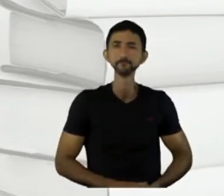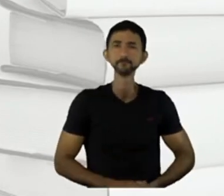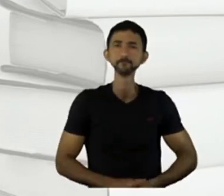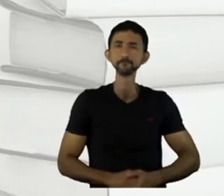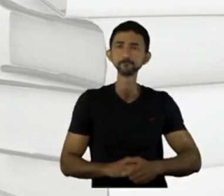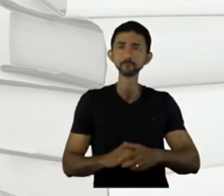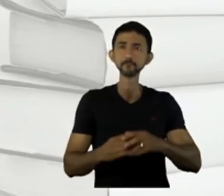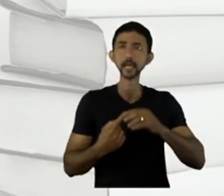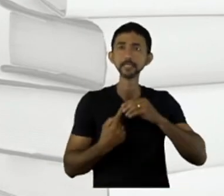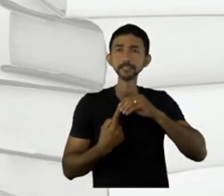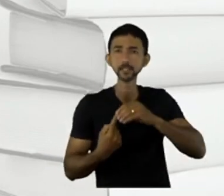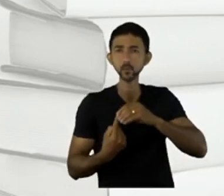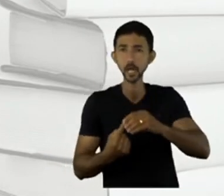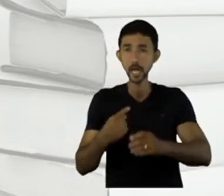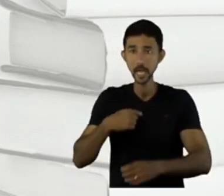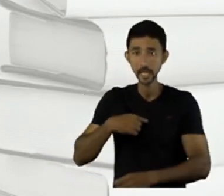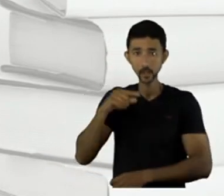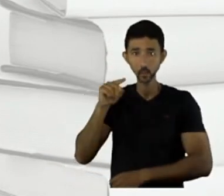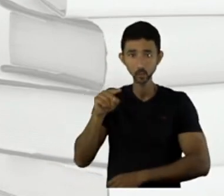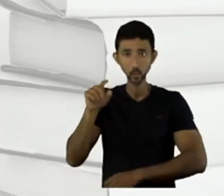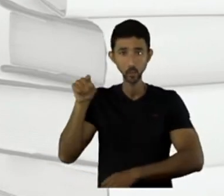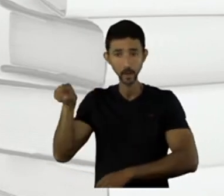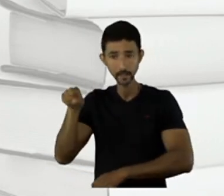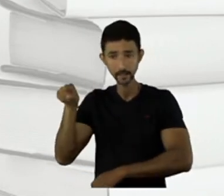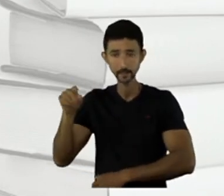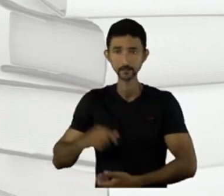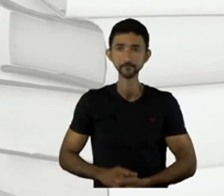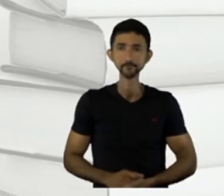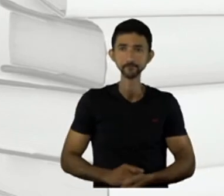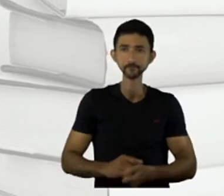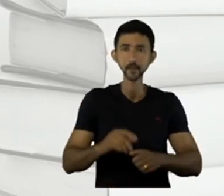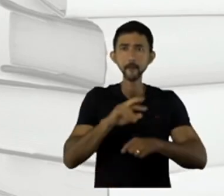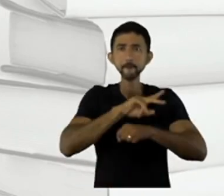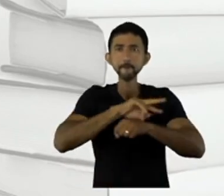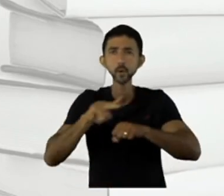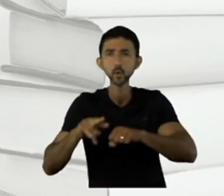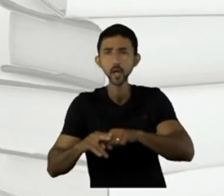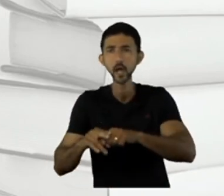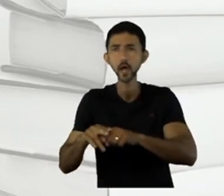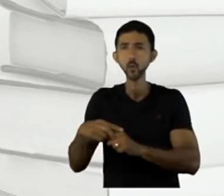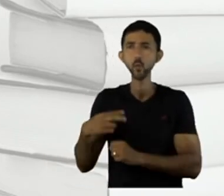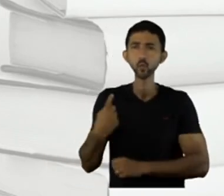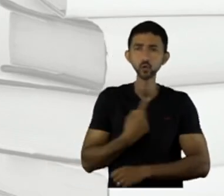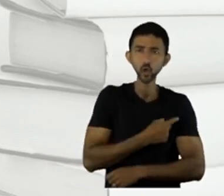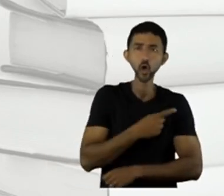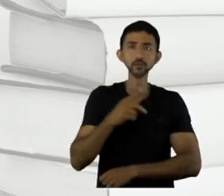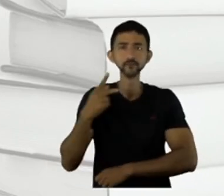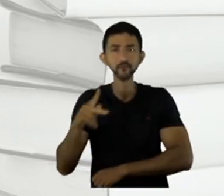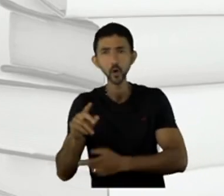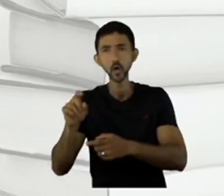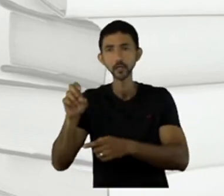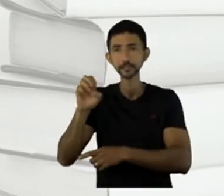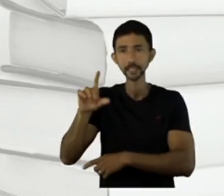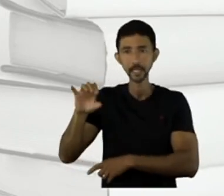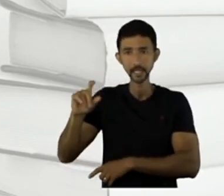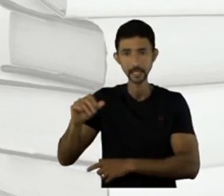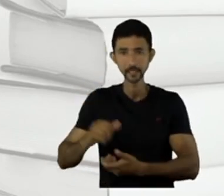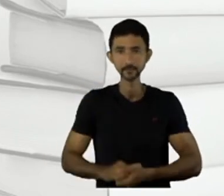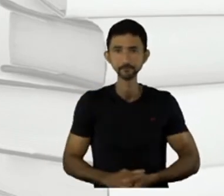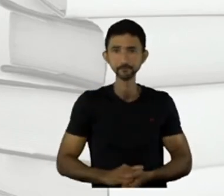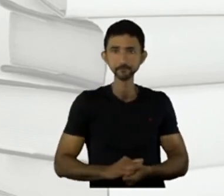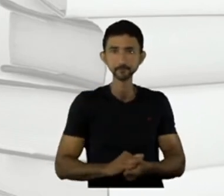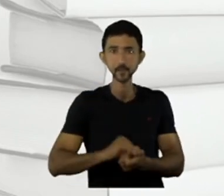nós temos o eu, tu, ele e ela. E no plural, nós, vós, eles e elas. Então, nesta frase agora,